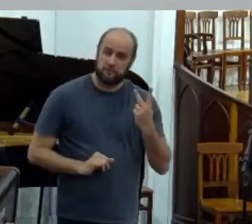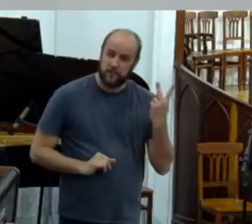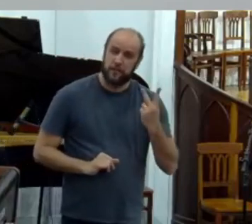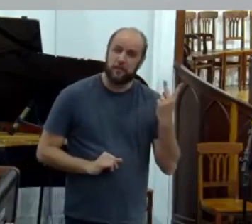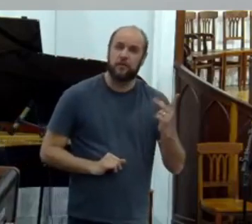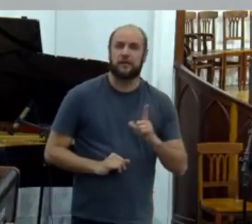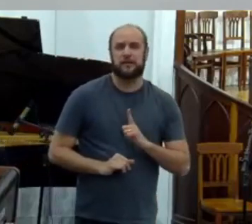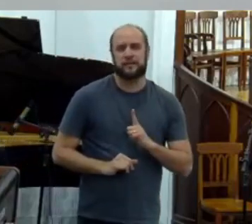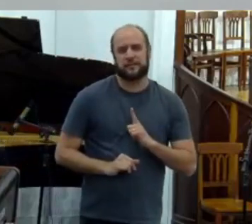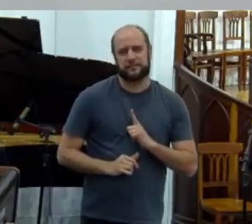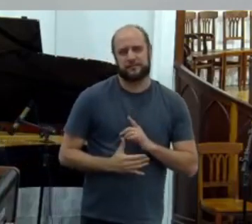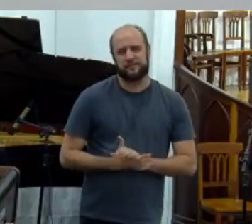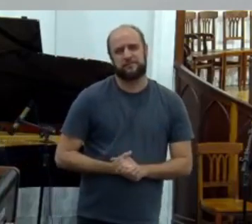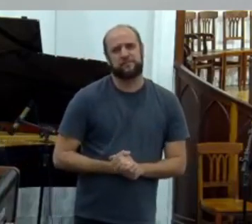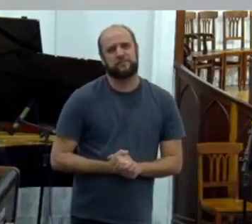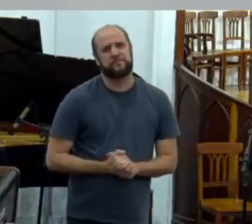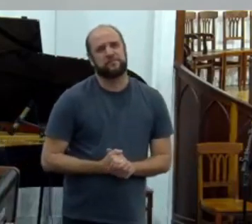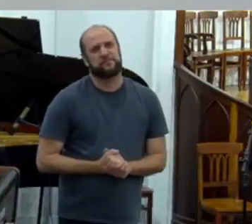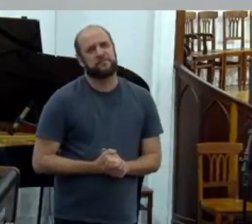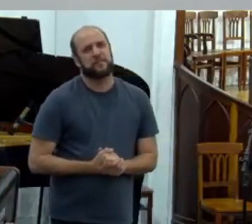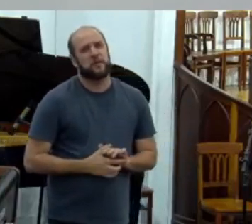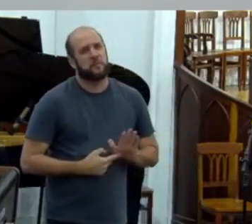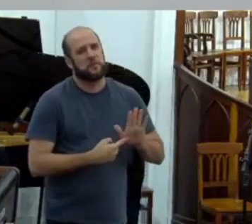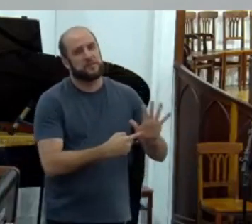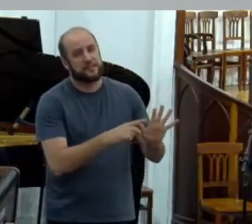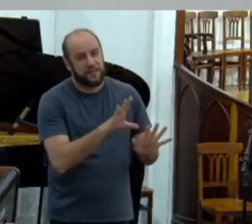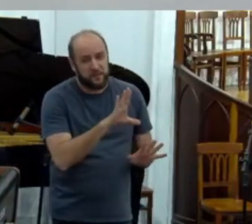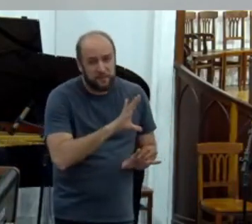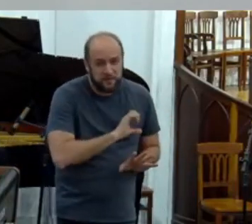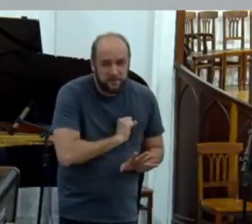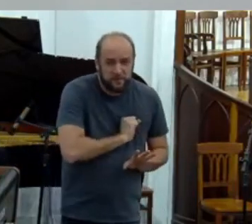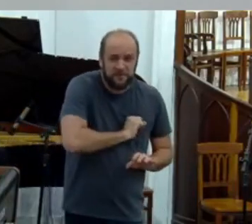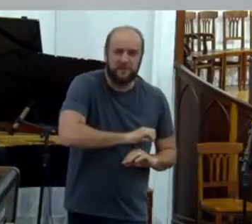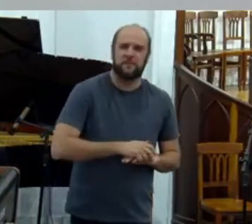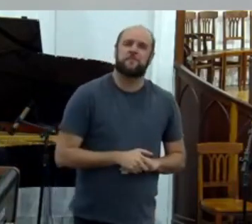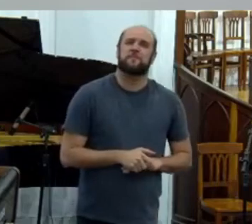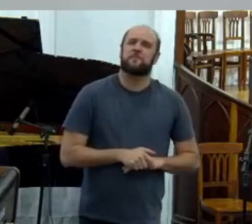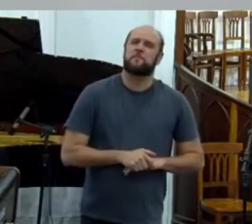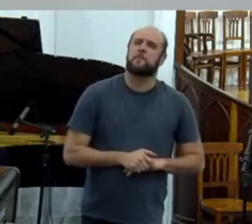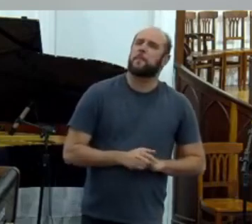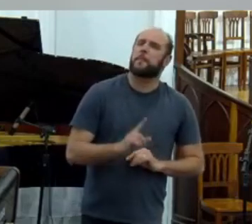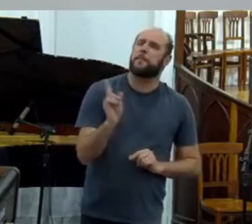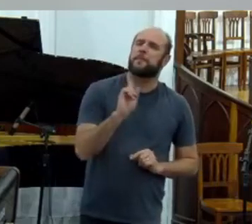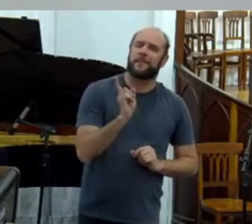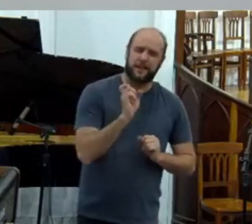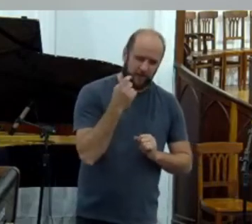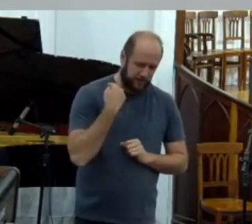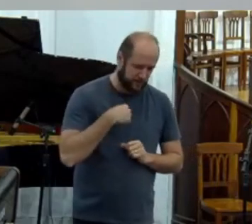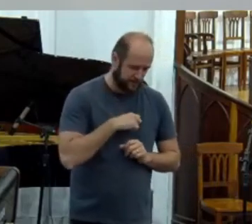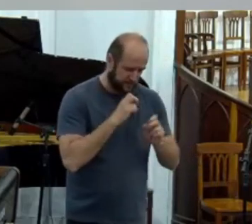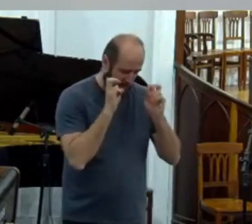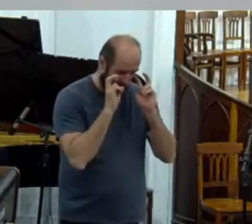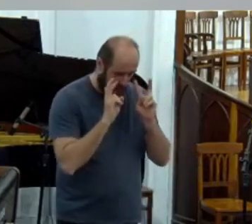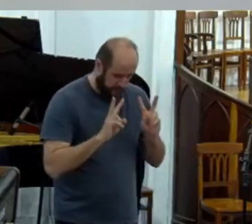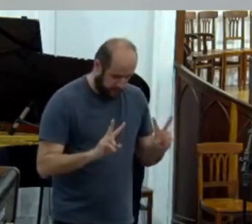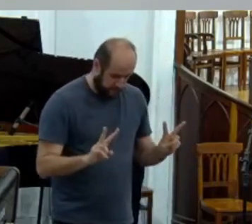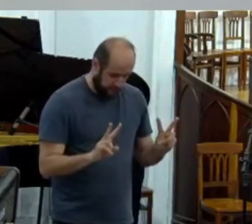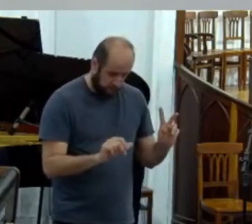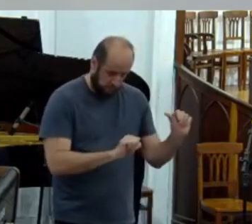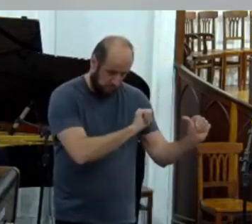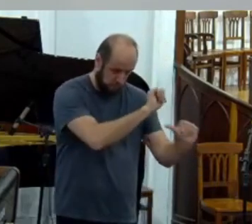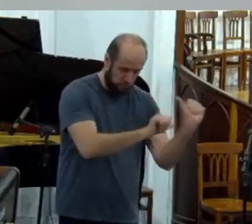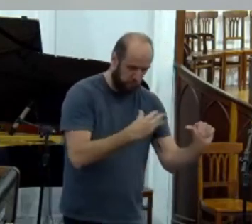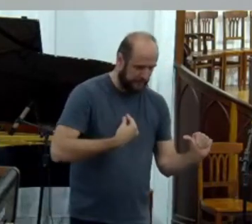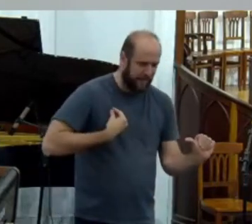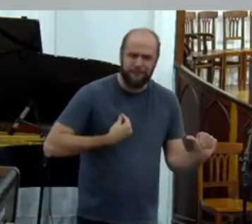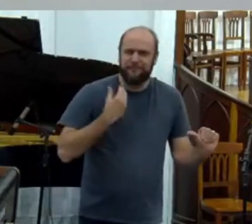ato de demonstrar amor para com o próximo. Não de que vamos enxergar, que vamos mudar a vida da